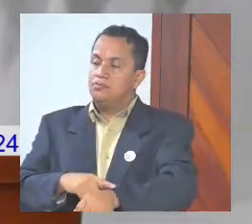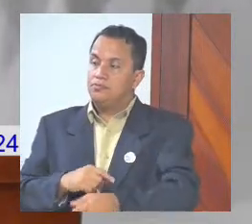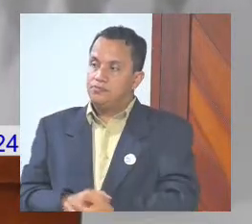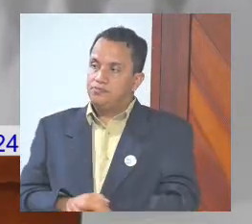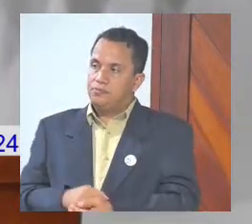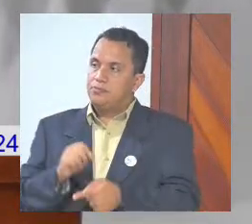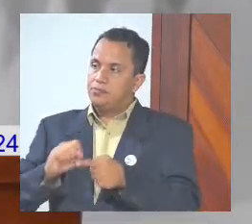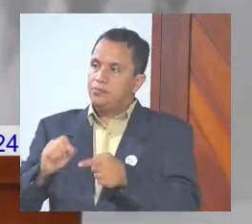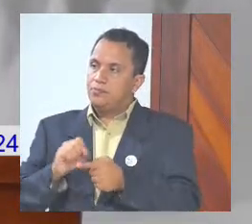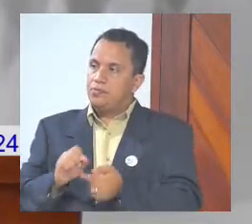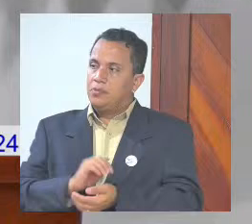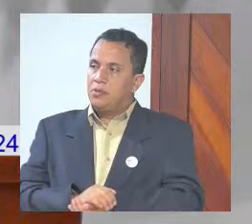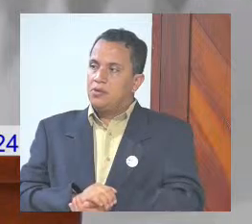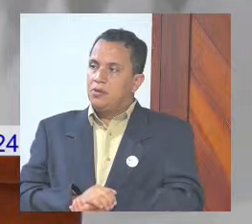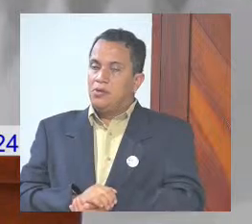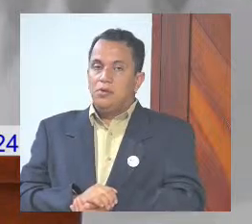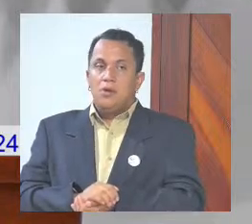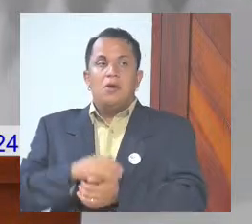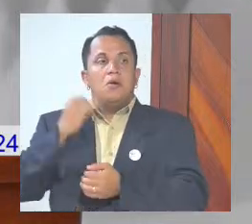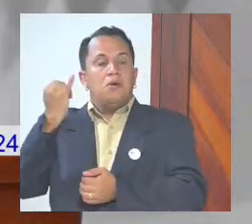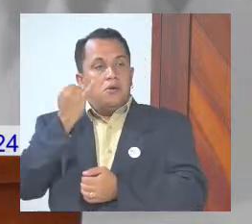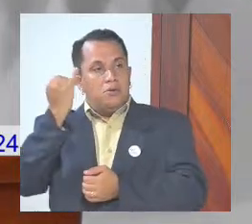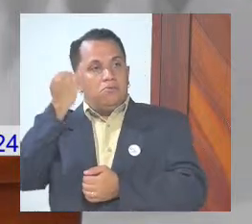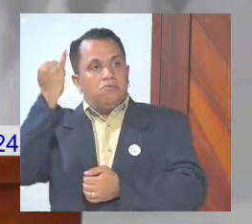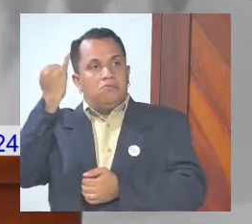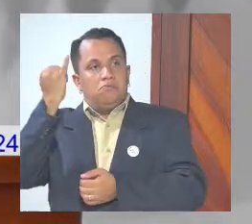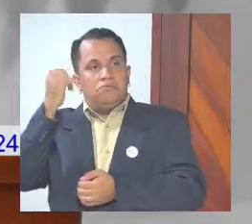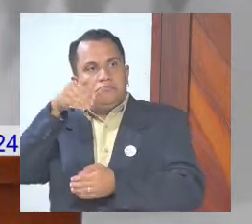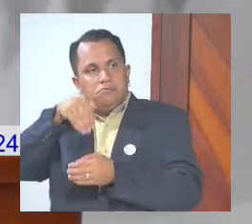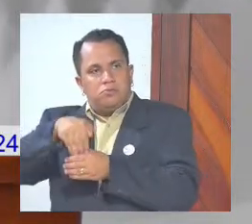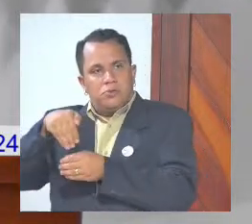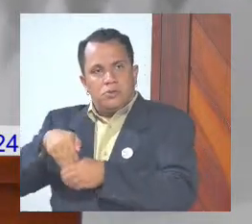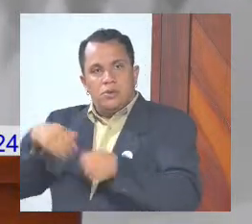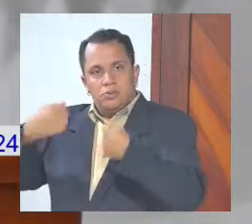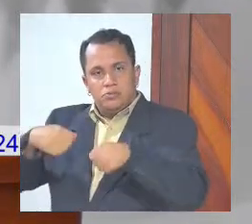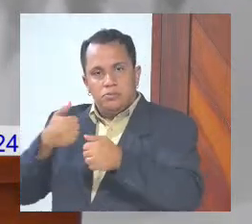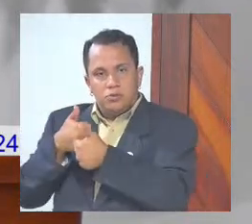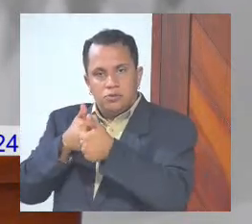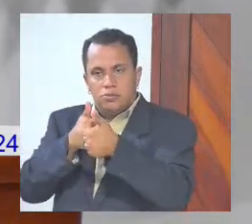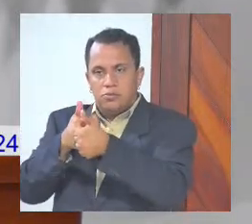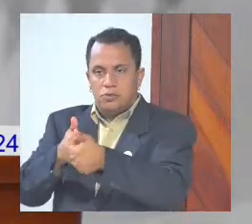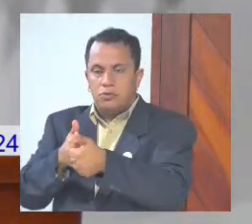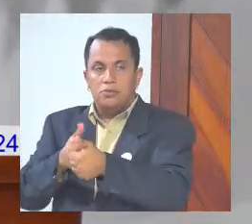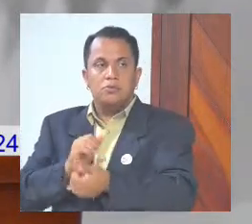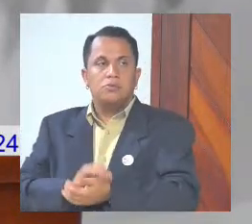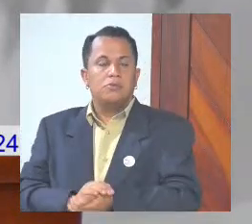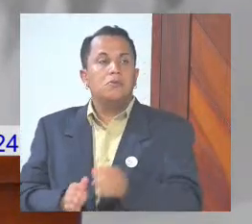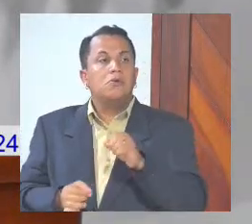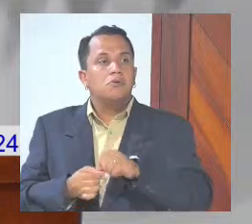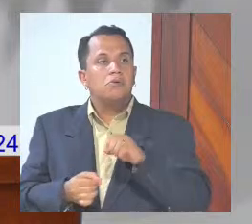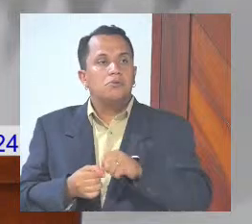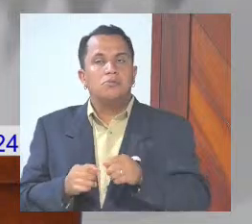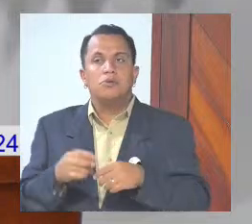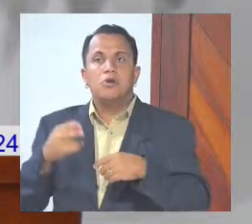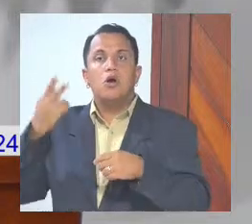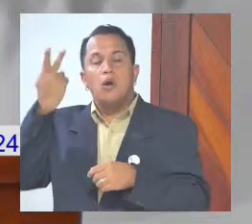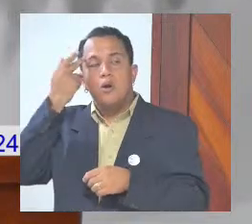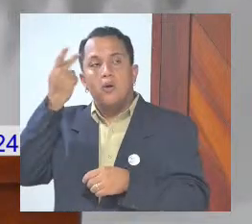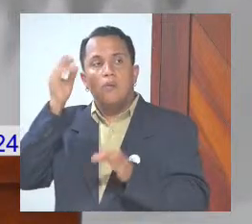de Pinheiro. Isso é louvável. Eu sei que quem vota tem que acompanhar o que o senhor vereador está fazendo. Isso é